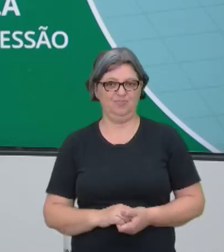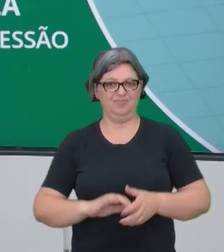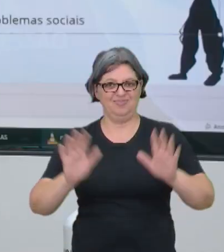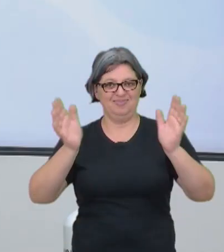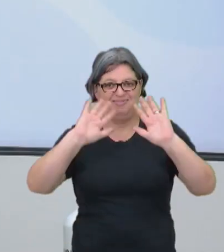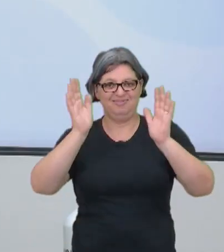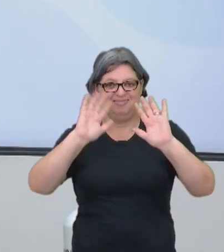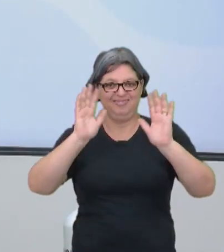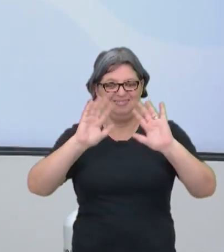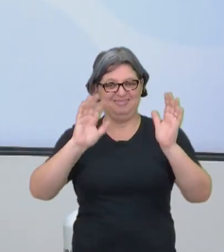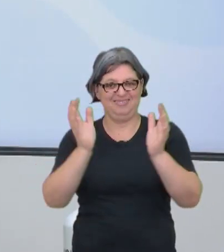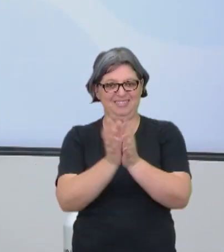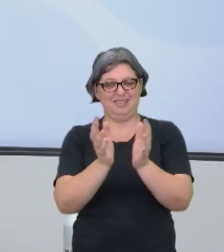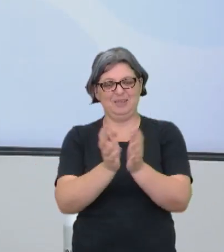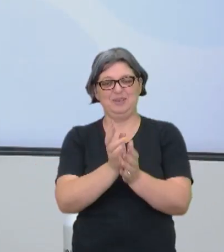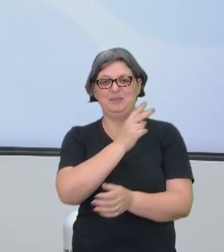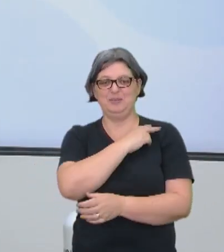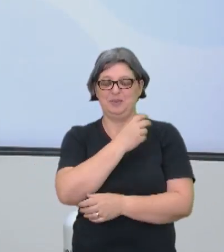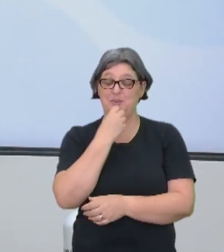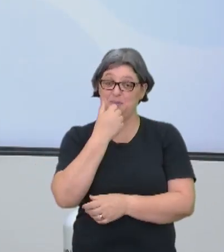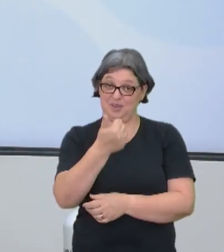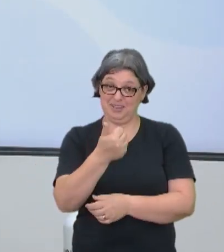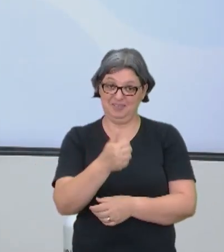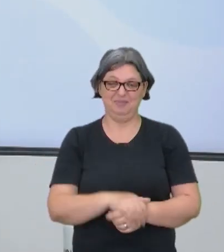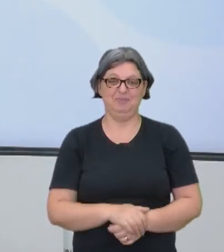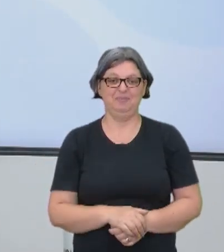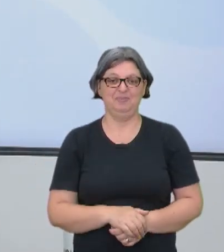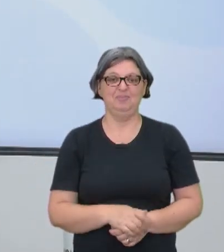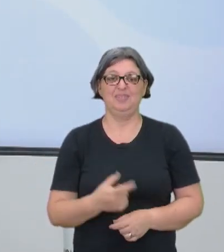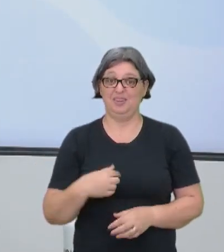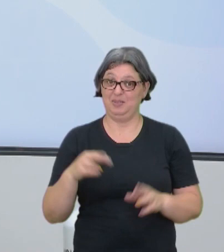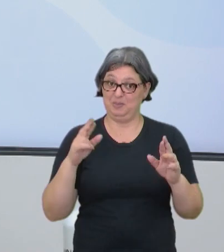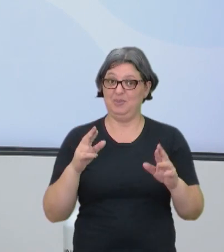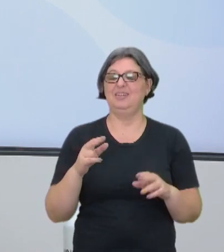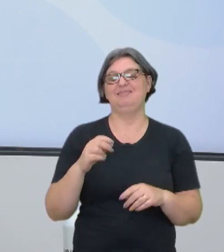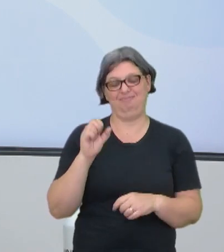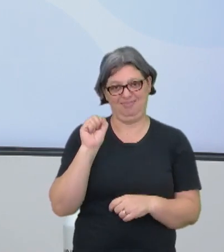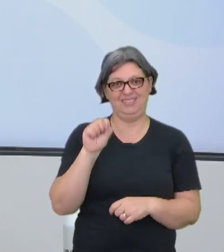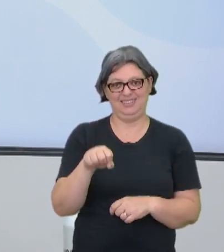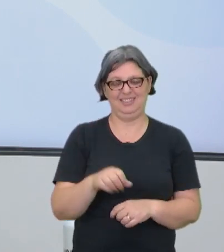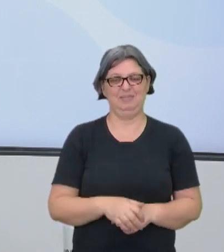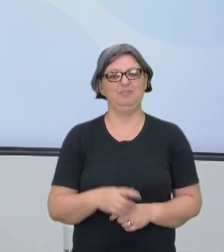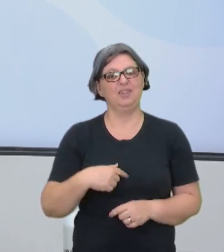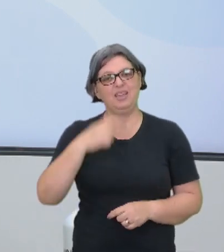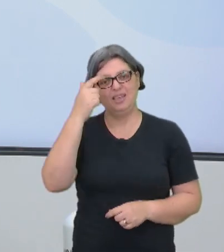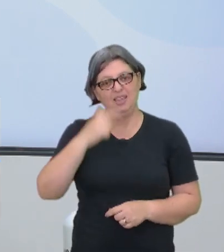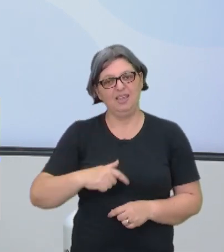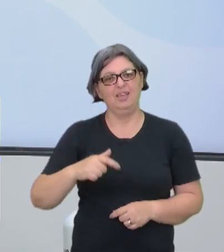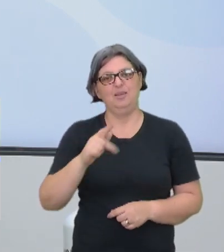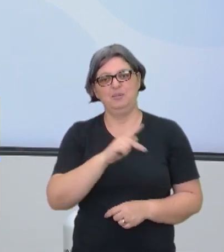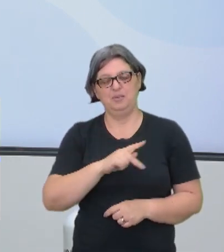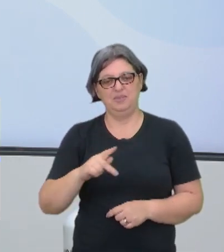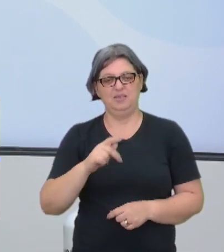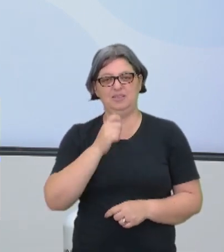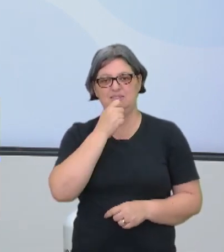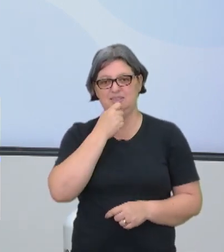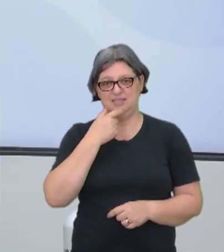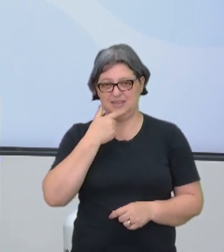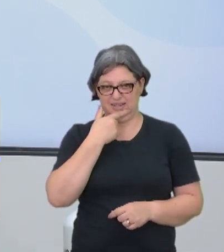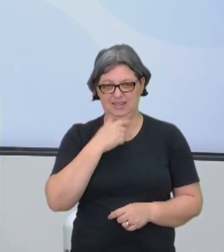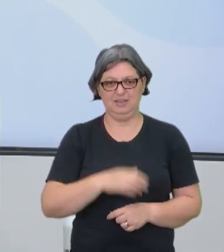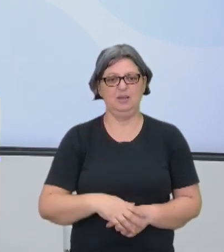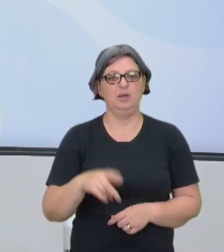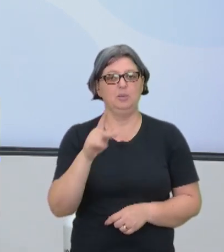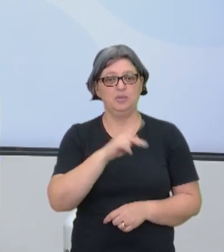Olá, galera da segunda série, tudo bem com vocês? Espero sinceramente que sim. Eu sou a Silene Félix, a sua professora do